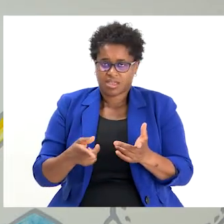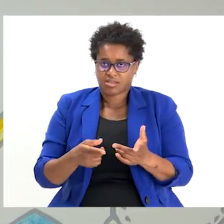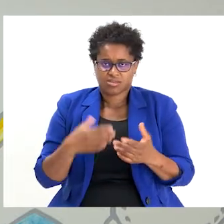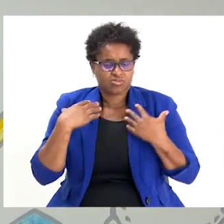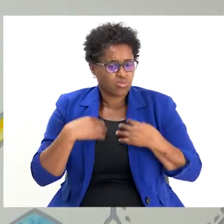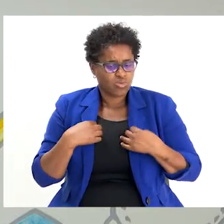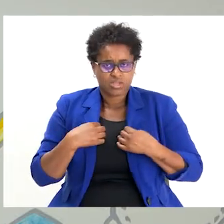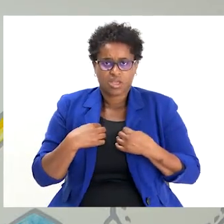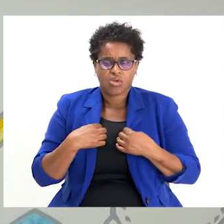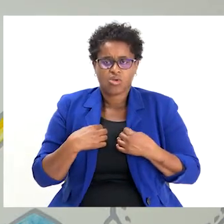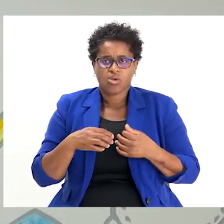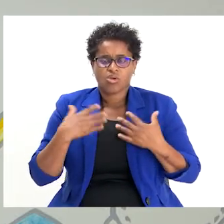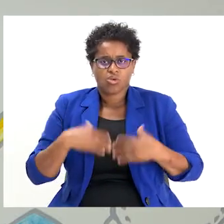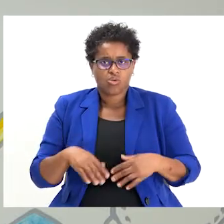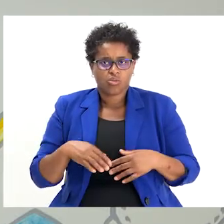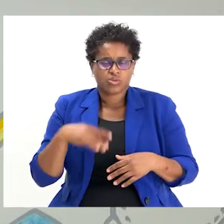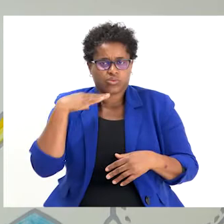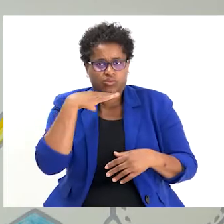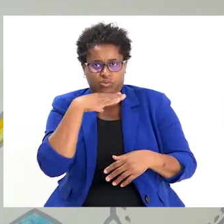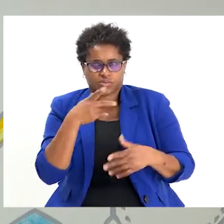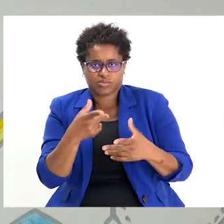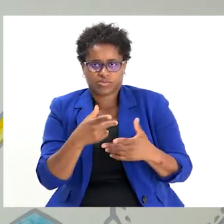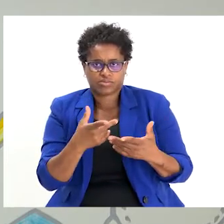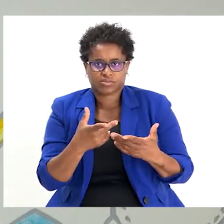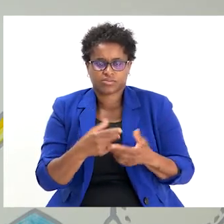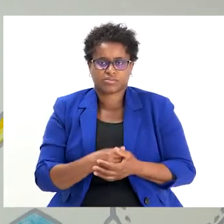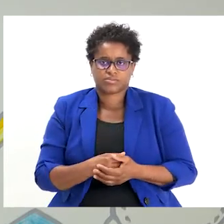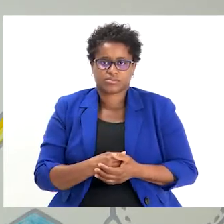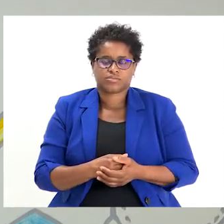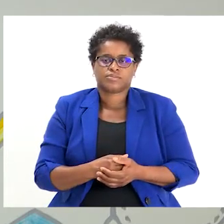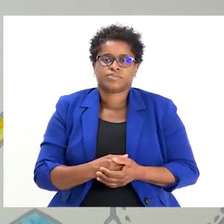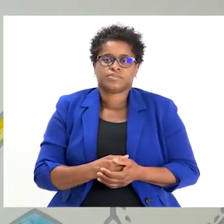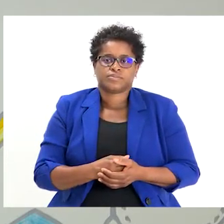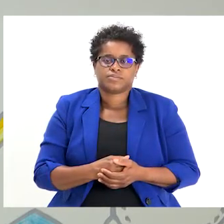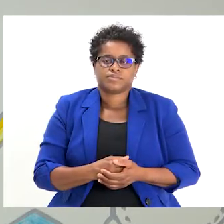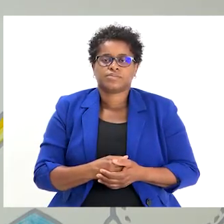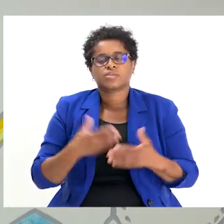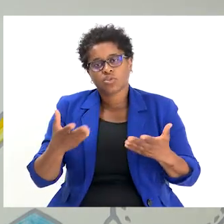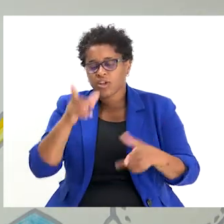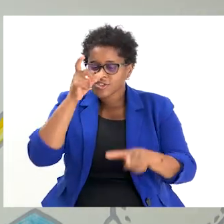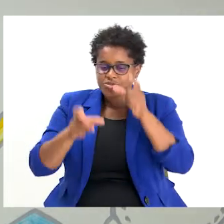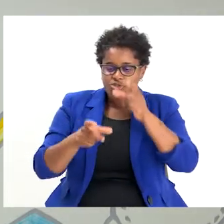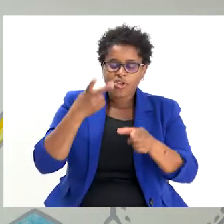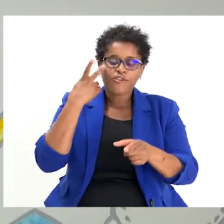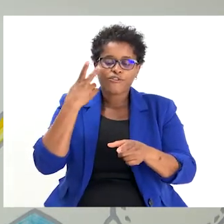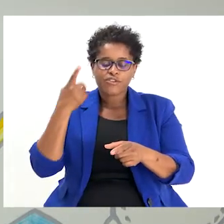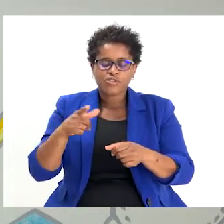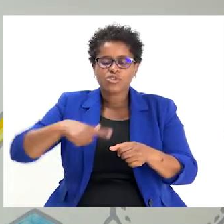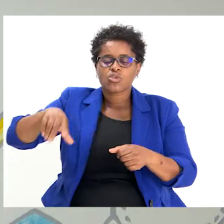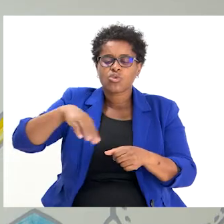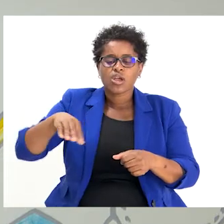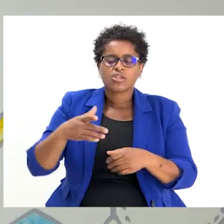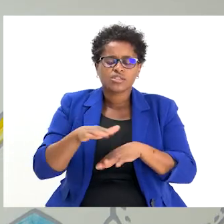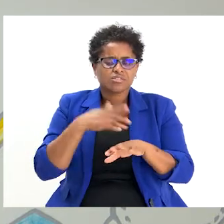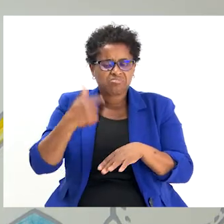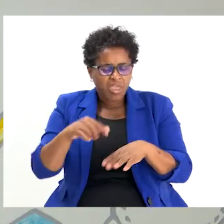roupas de um inverno rigoroso, precisamente do espaço onde vivemos. E as pessoas que vivem num lugar onde faz